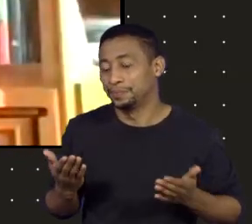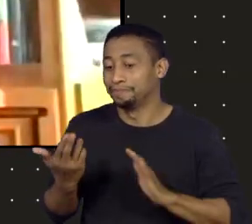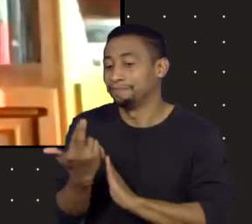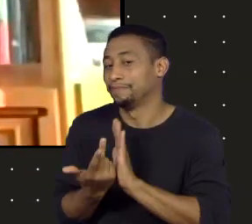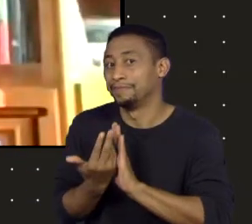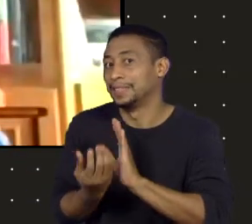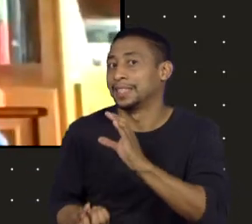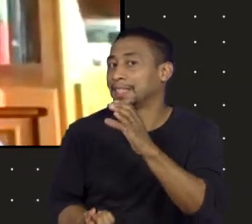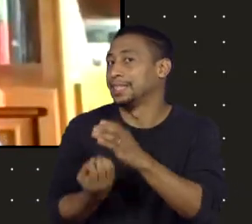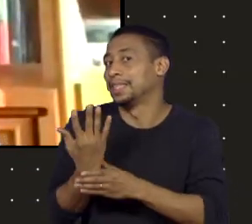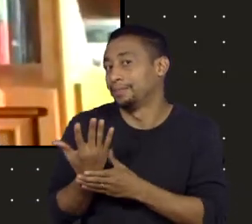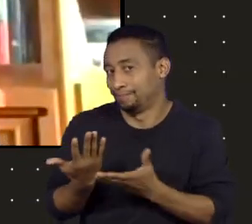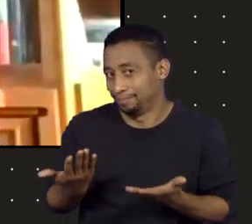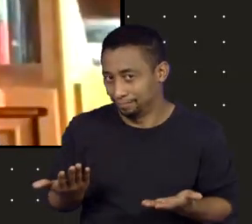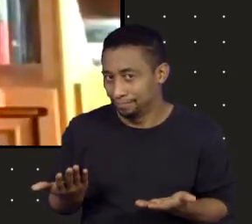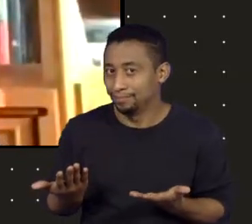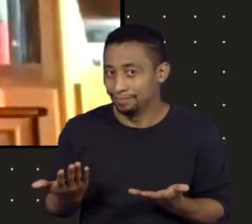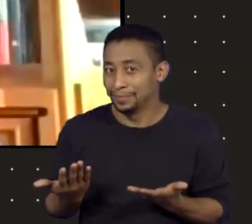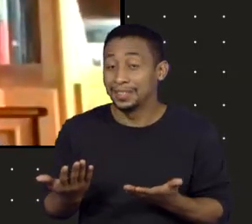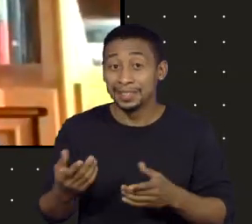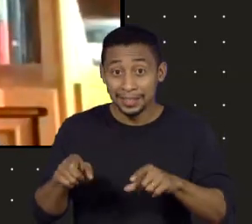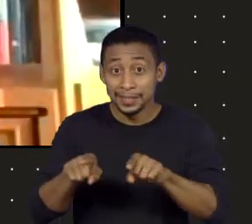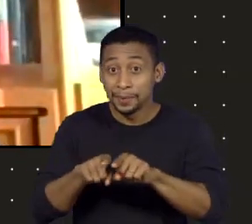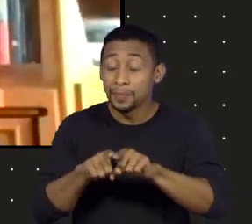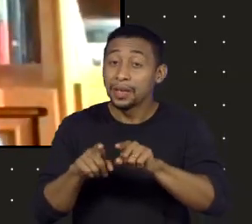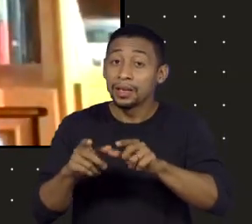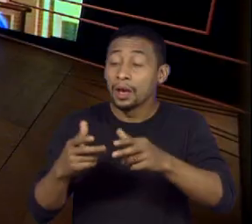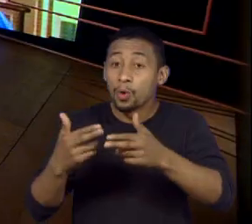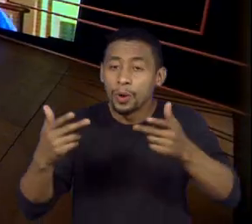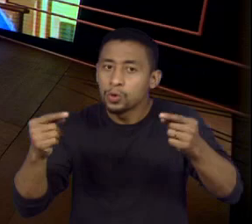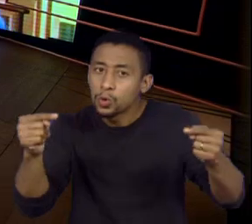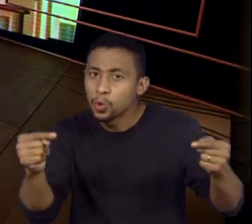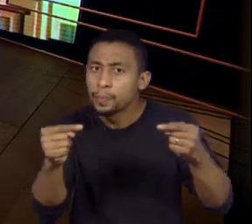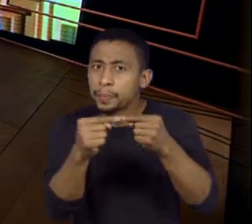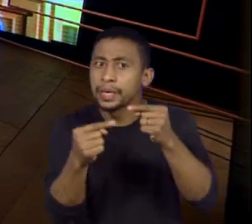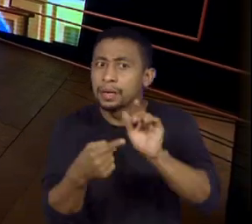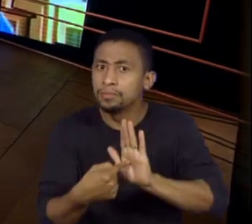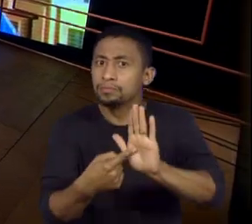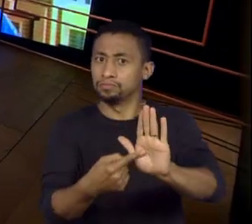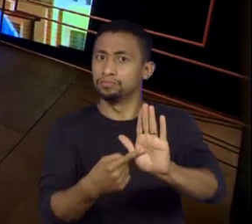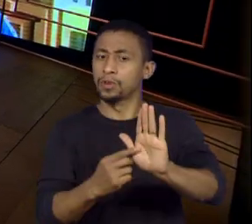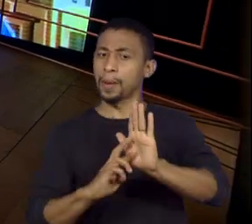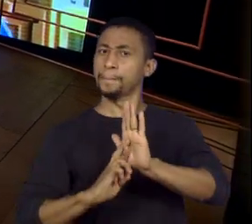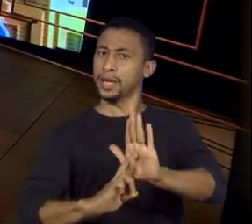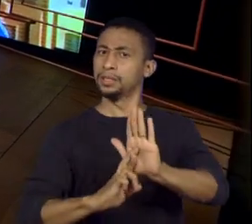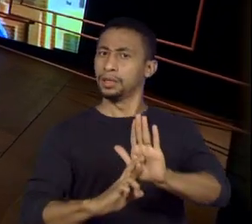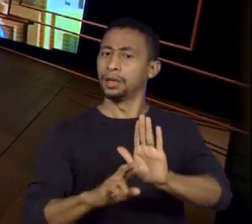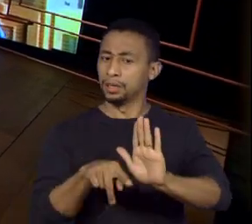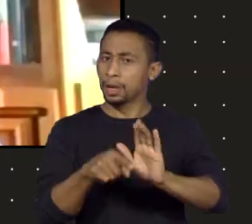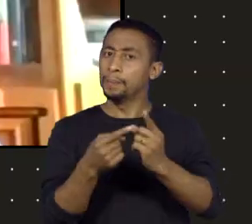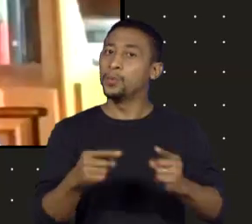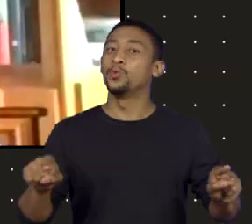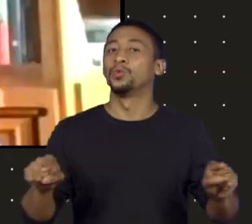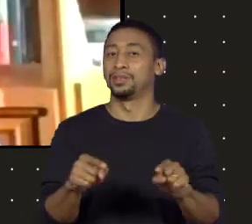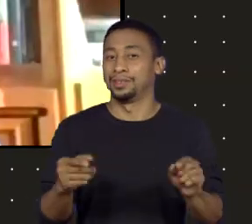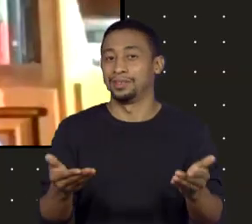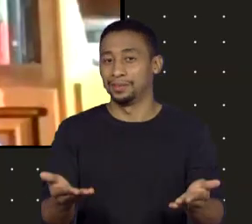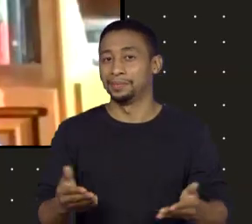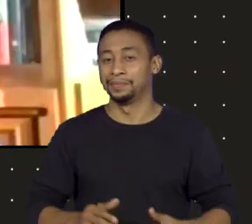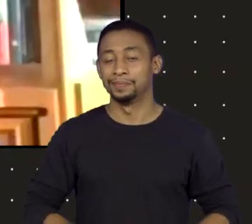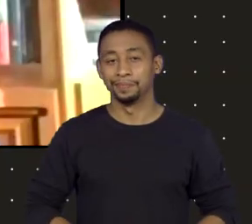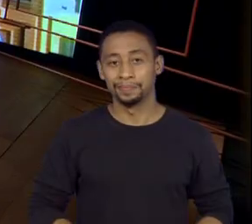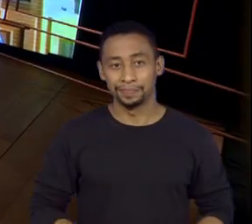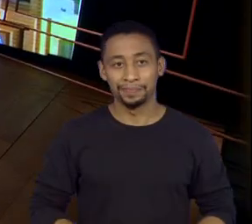tenho que ilustrar alguma coisa que represente e que seja a síntese da grande obra que eu estou embalando,